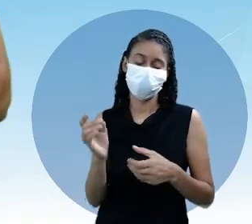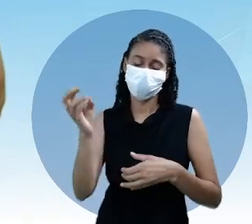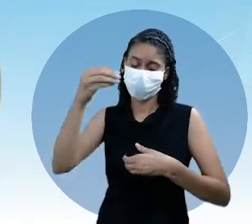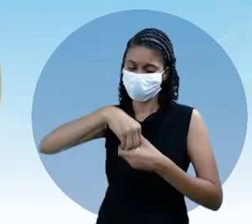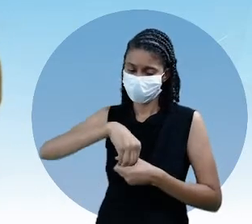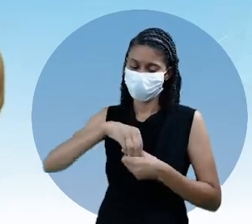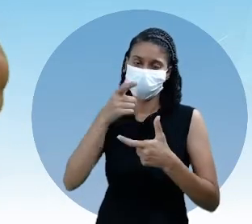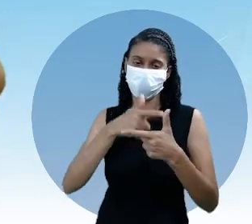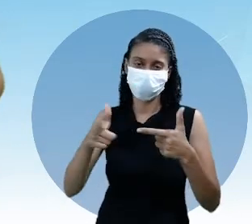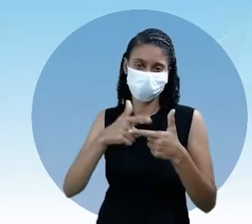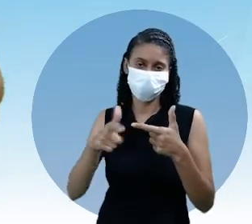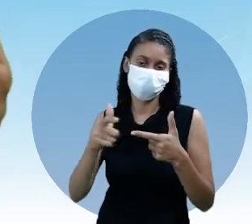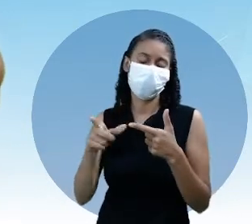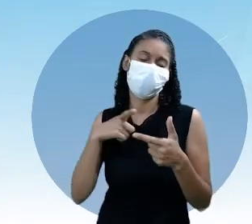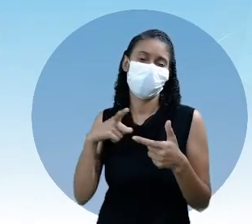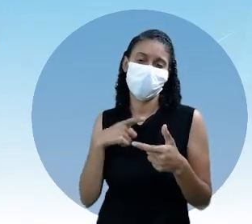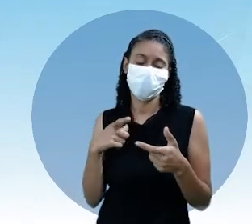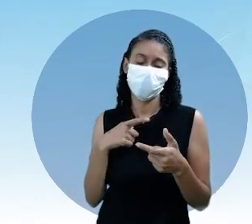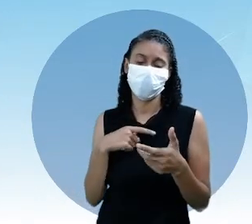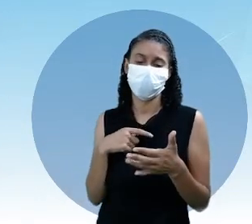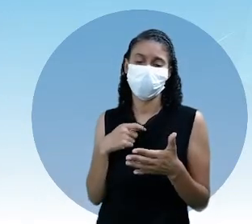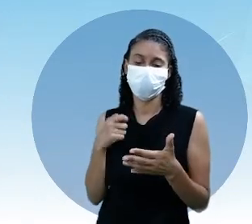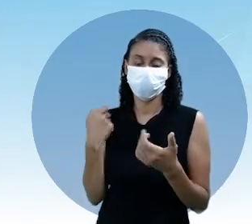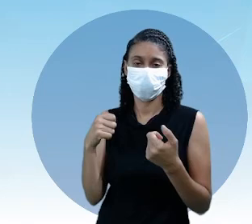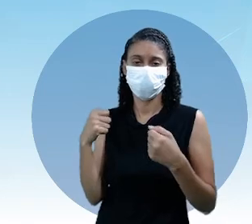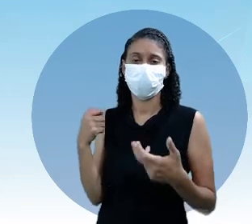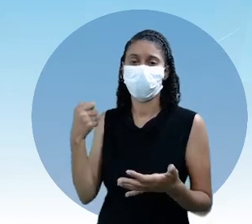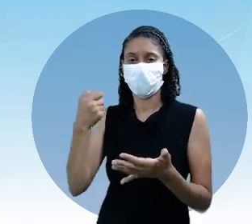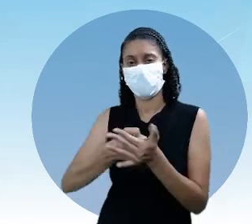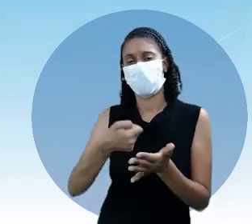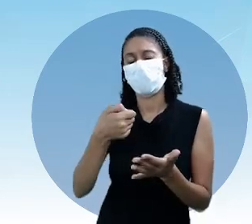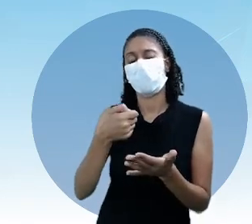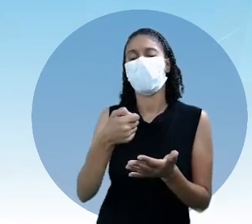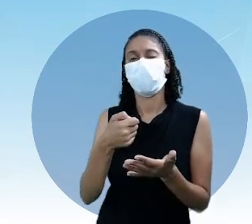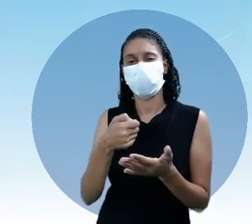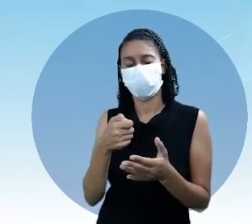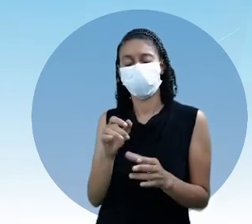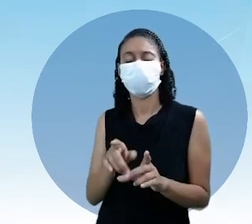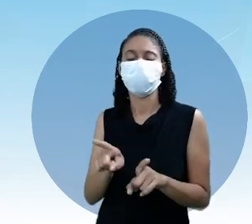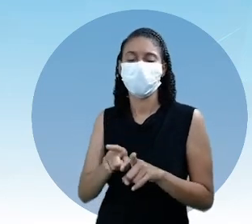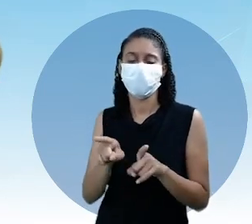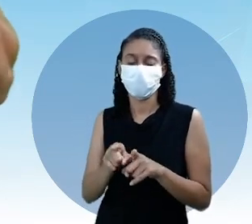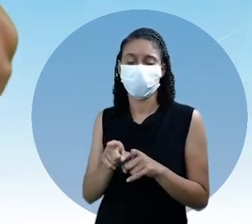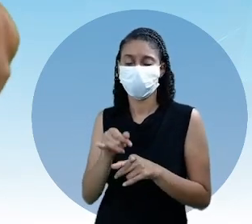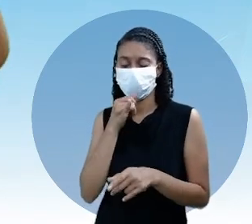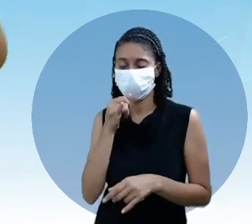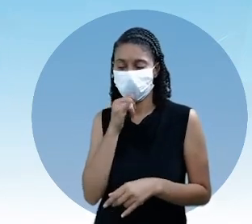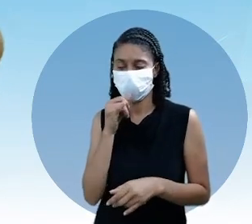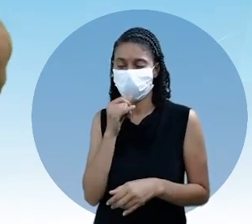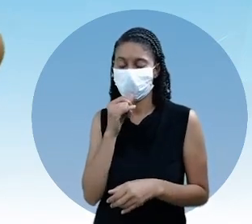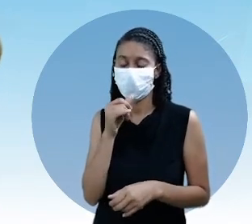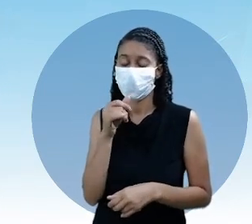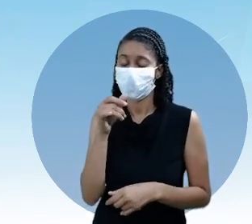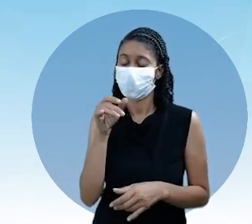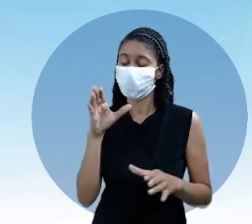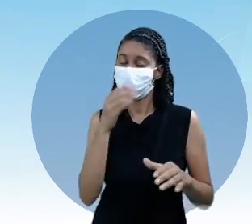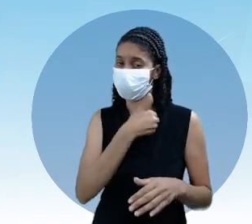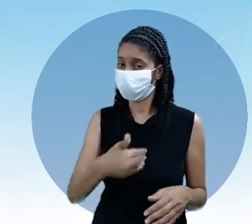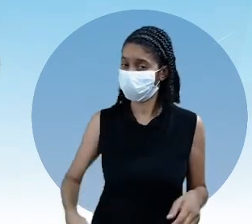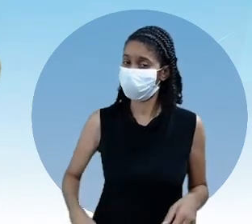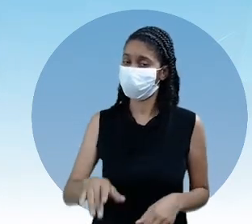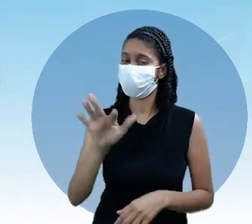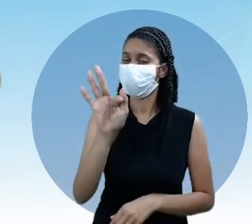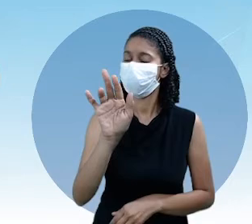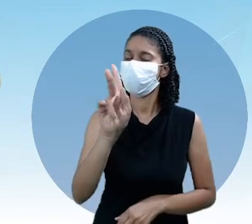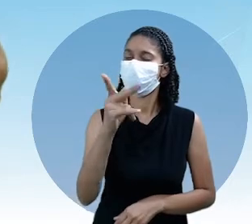da inflação, da estagnação, por exemplo, é na década de 90, com o governo Fernando Henrique, que a gente vai ter a estabilização, né,